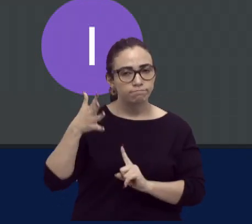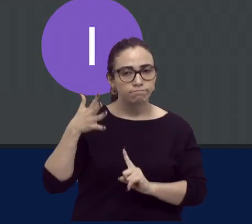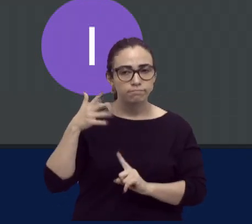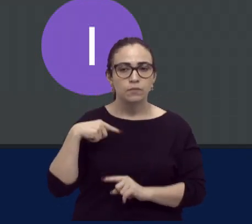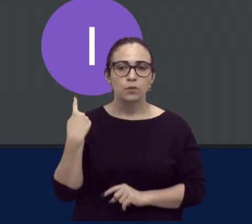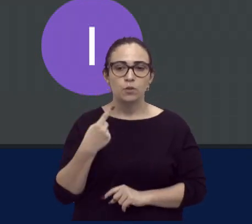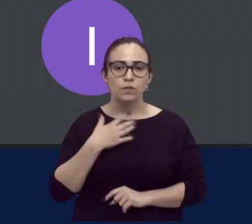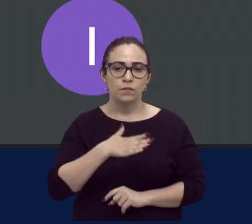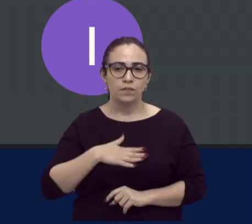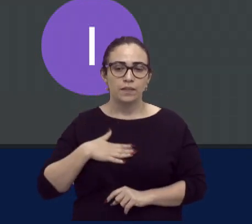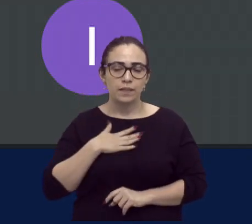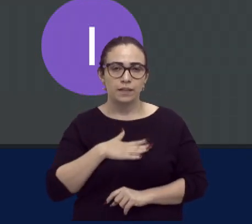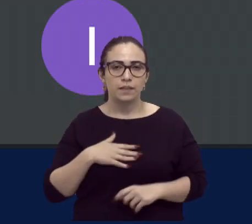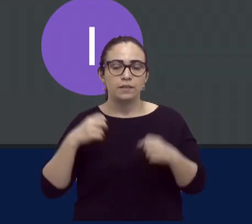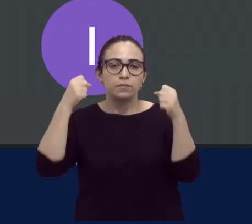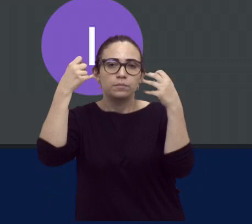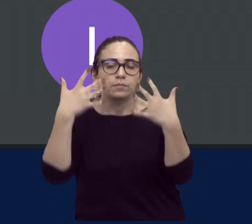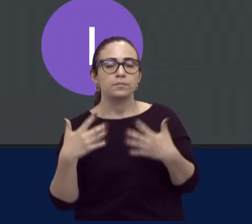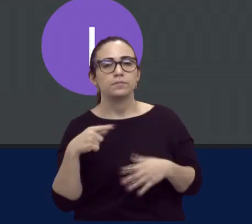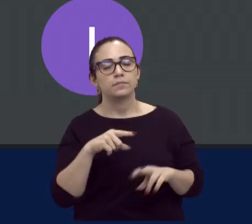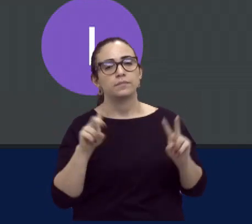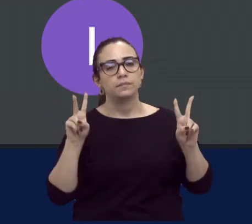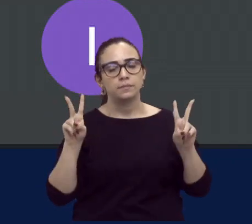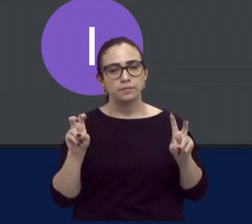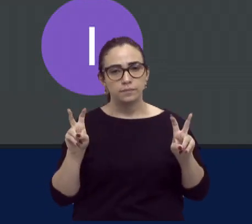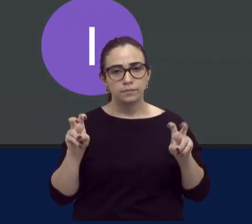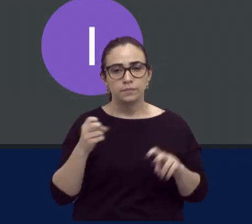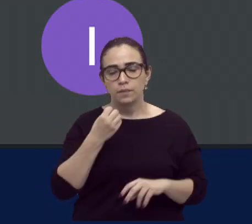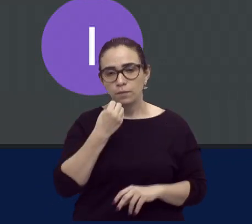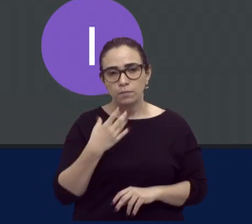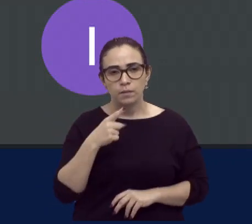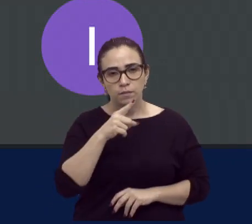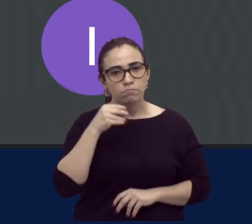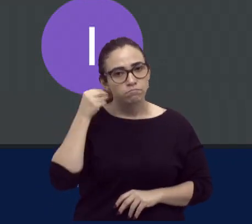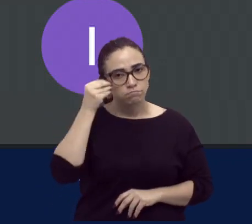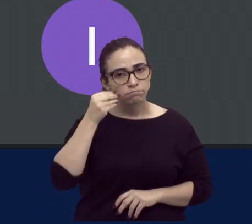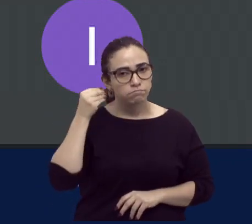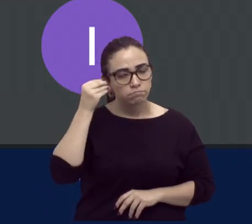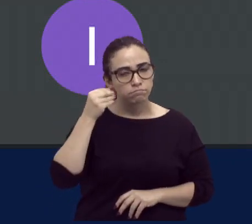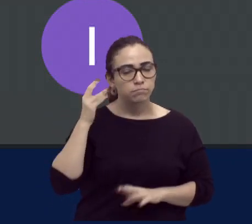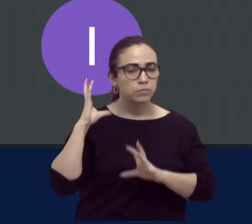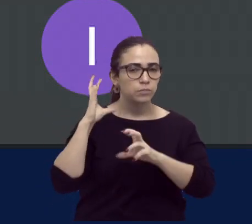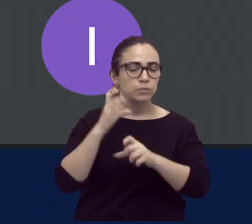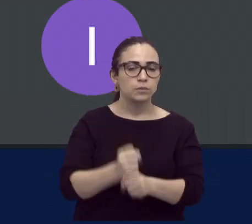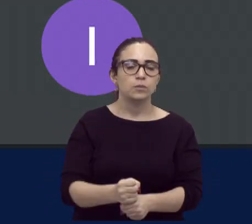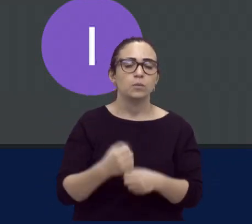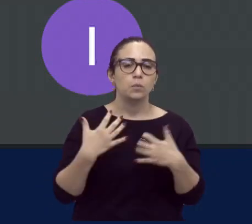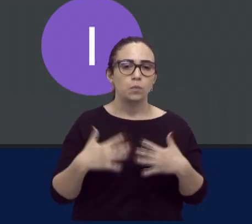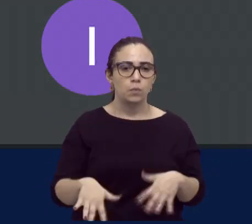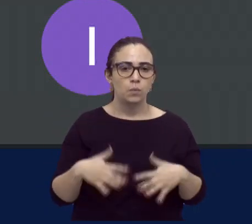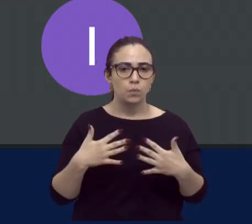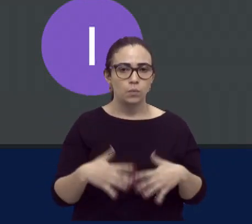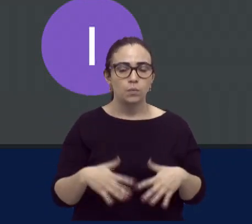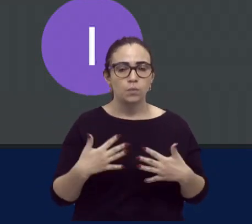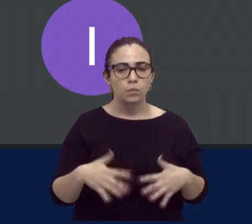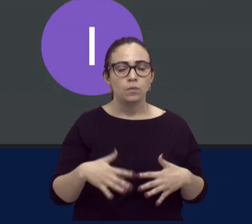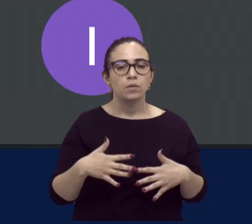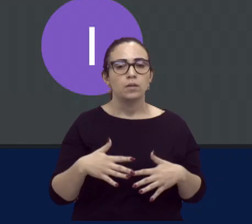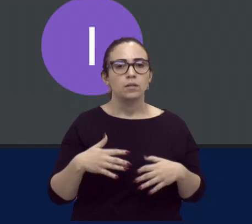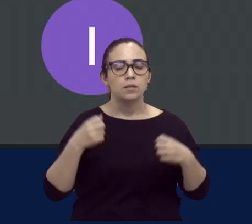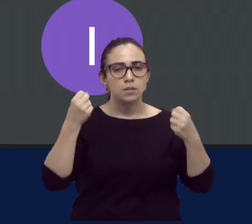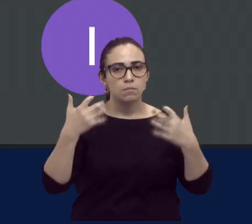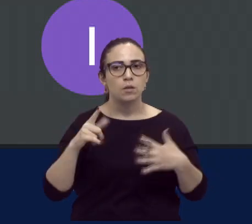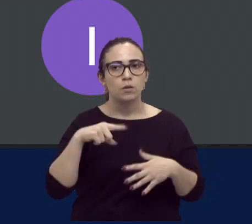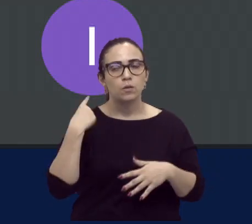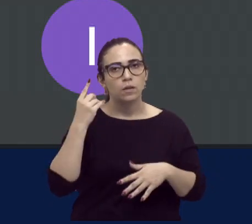muito felizes de trazer esse tema e com uma pessoa que tem aí uma bagagem histórica muito bacana também para nos explicar,